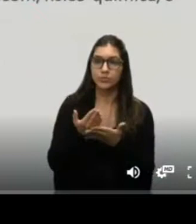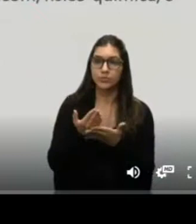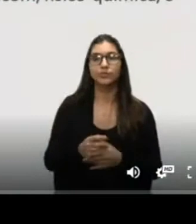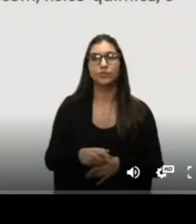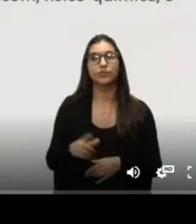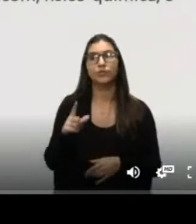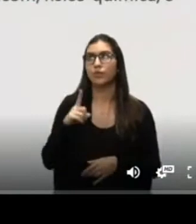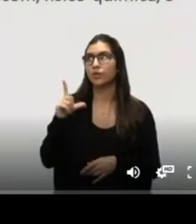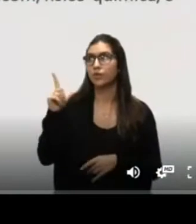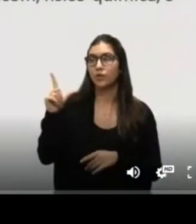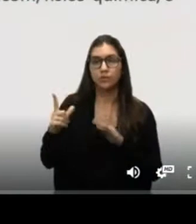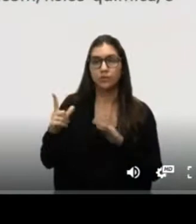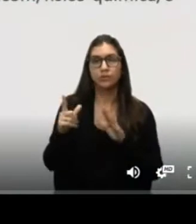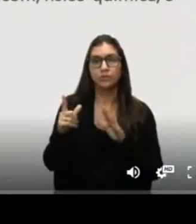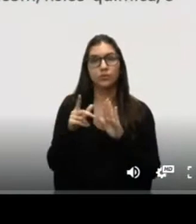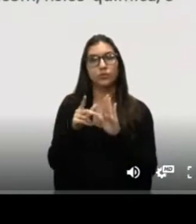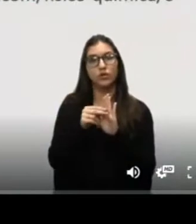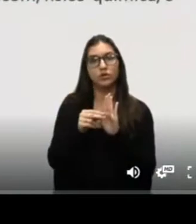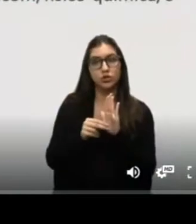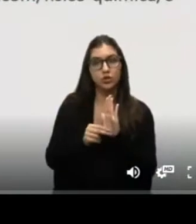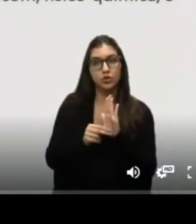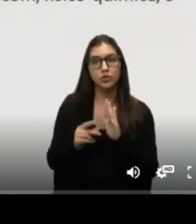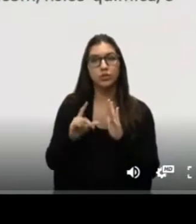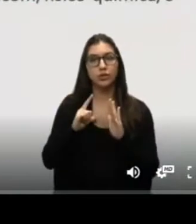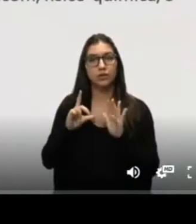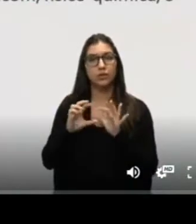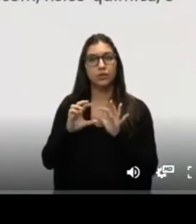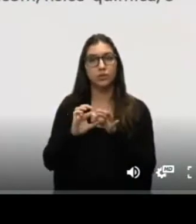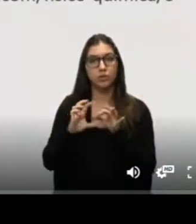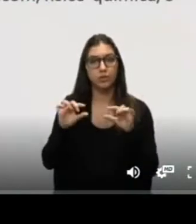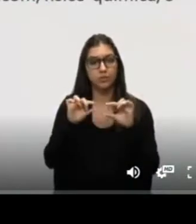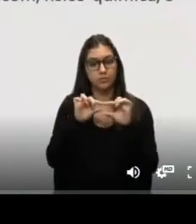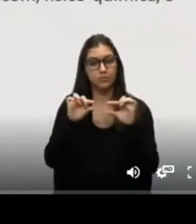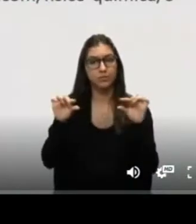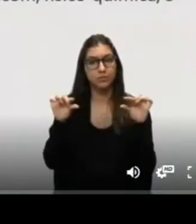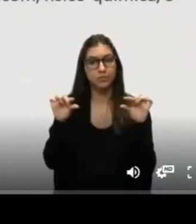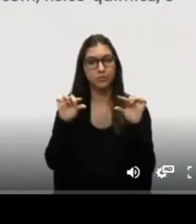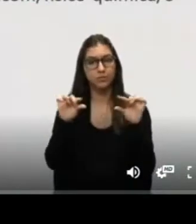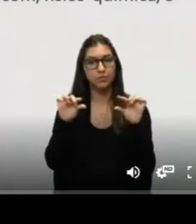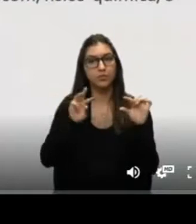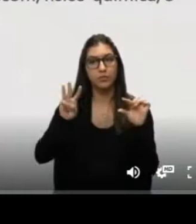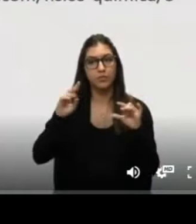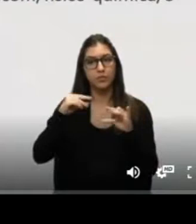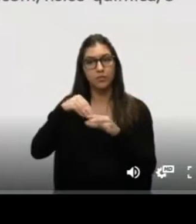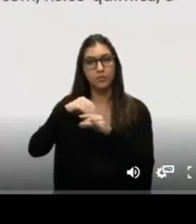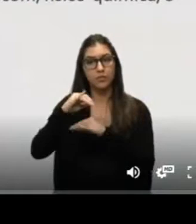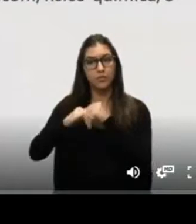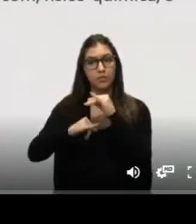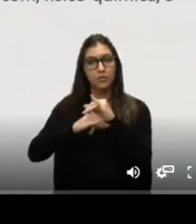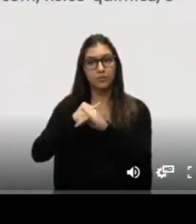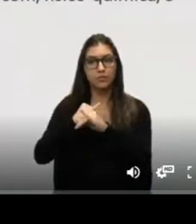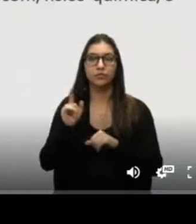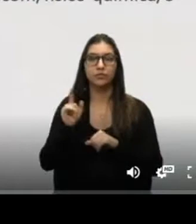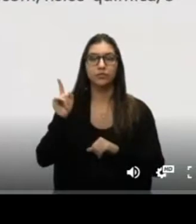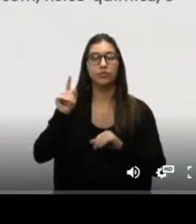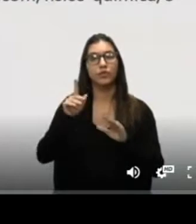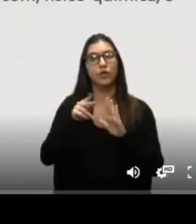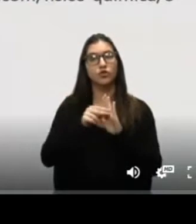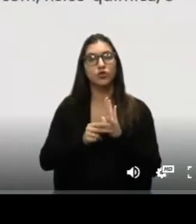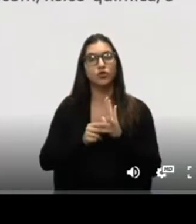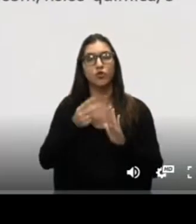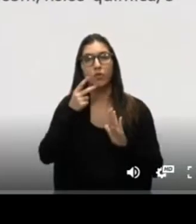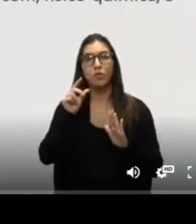Então, nós temos aqui um artigo que está disponibilizado aqui no link na internet. E esse artigo